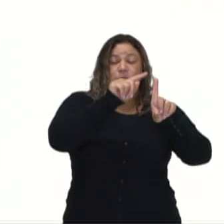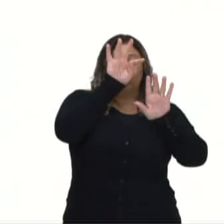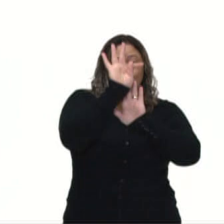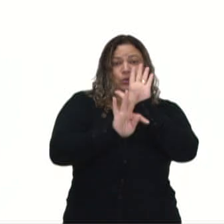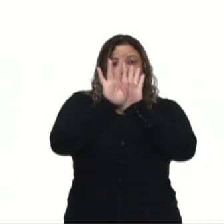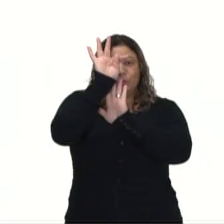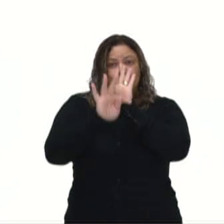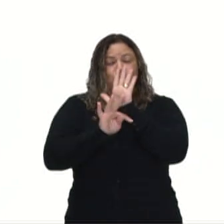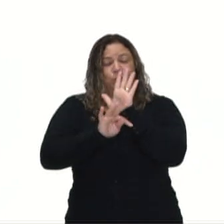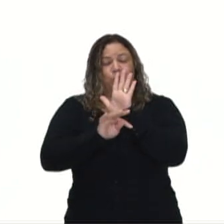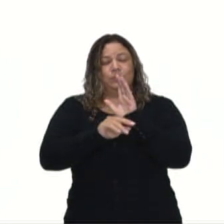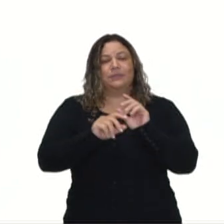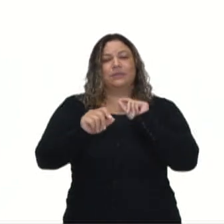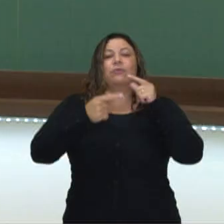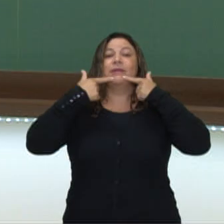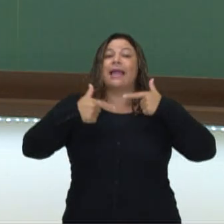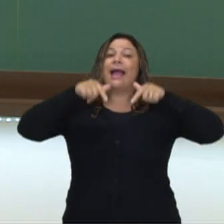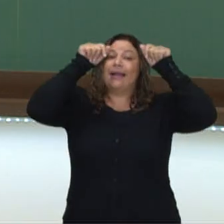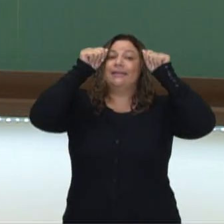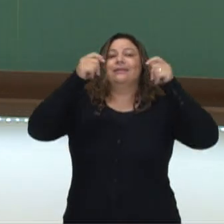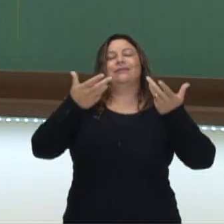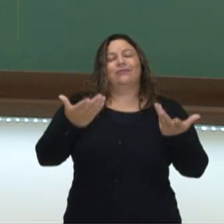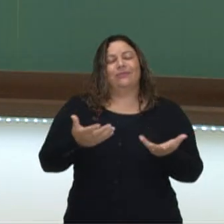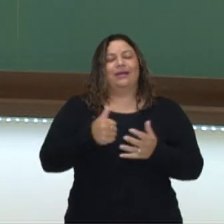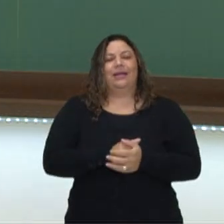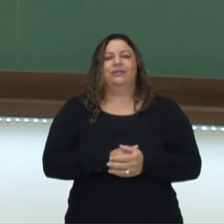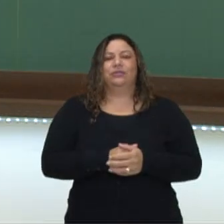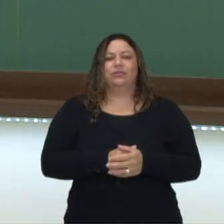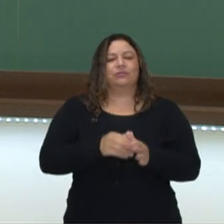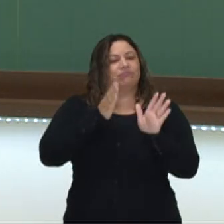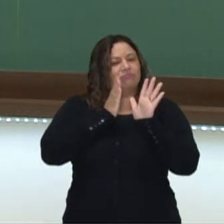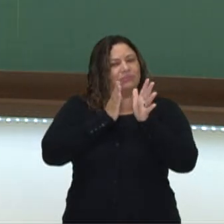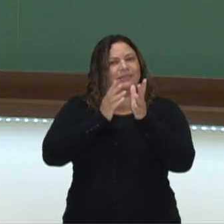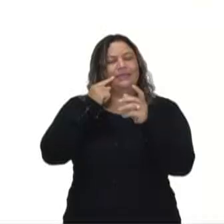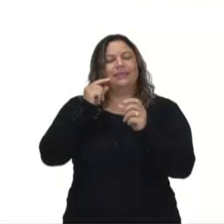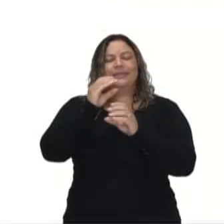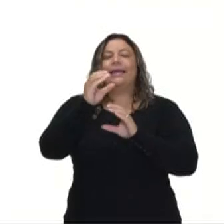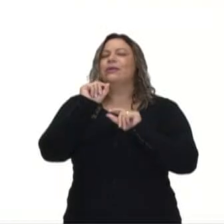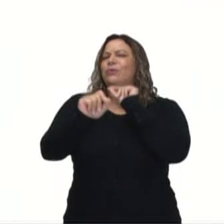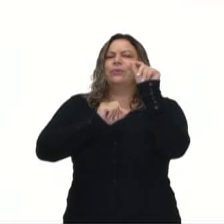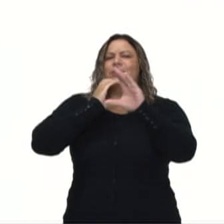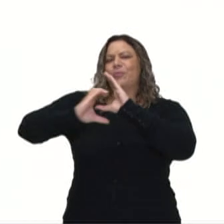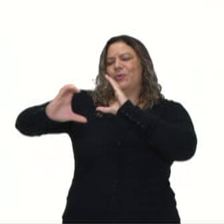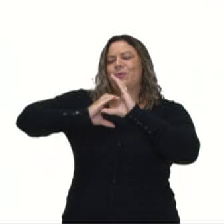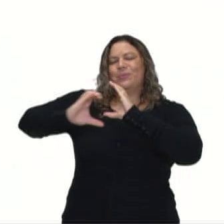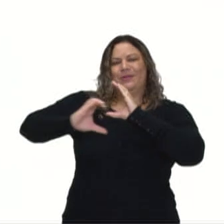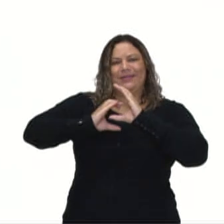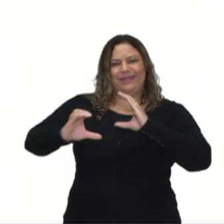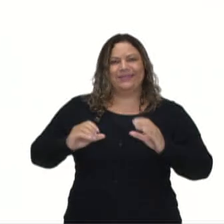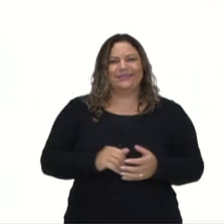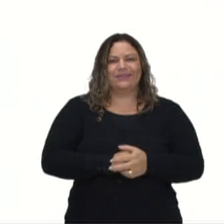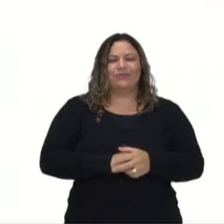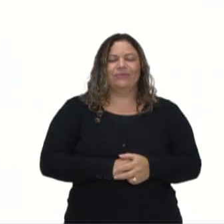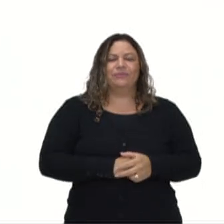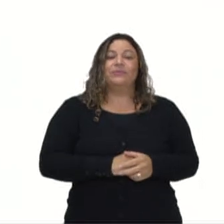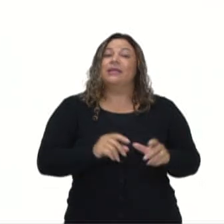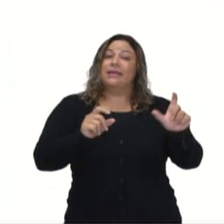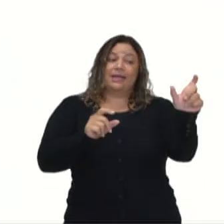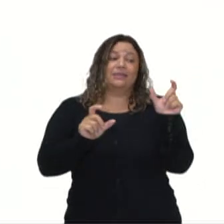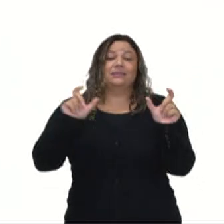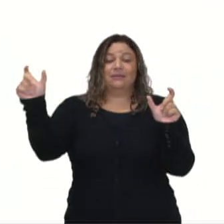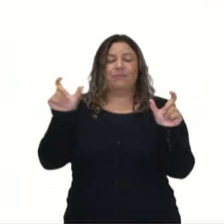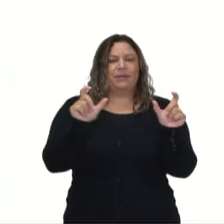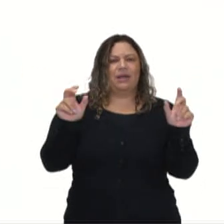função fática da linguagem, a que testa e mantém um canal. E reconhecemos que as palavras não têm